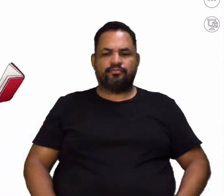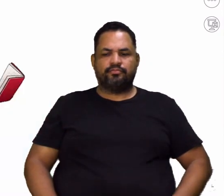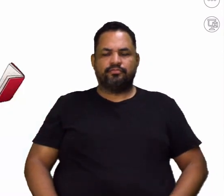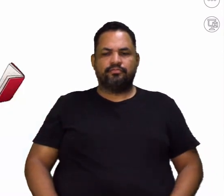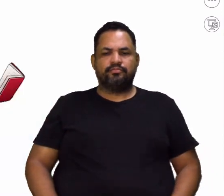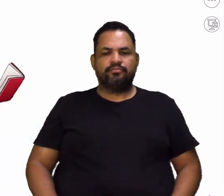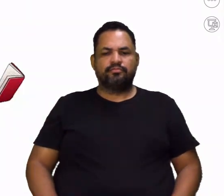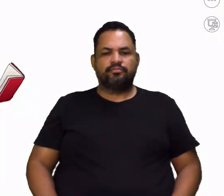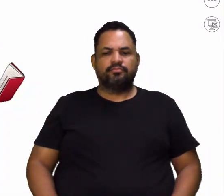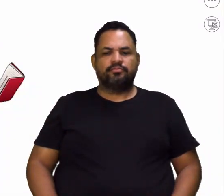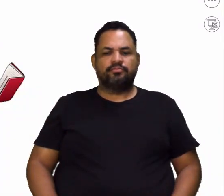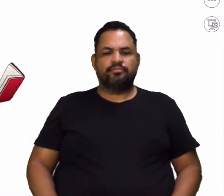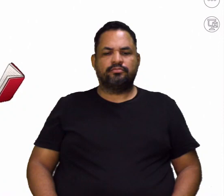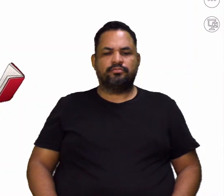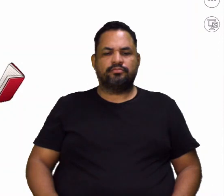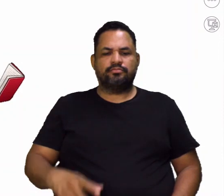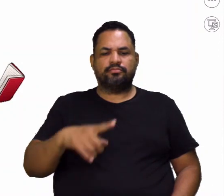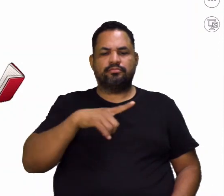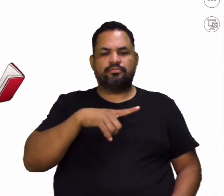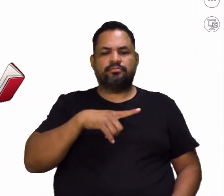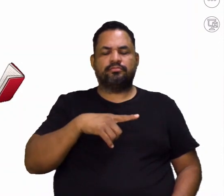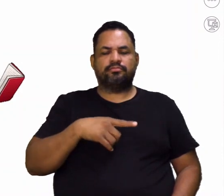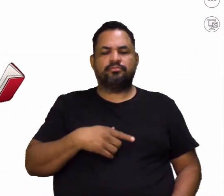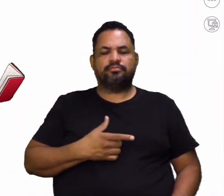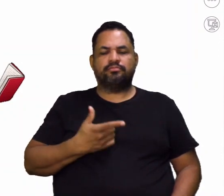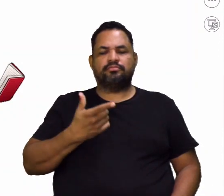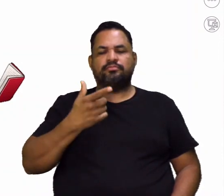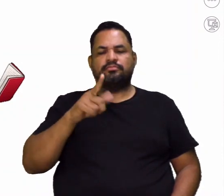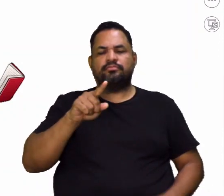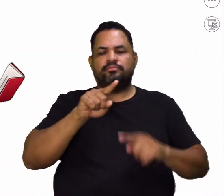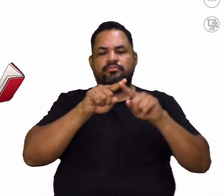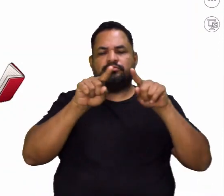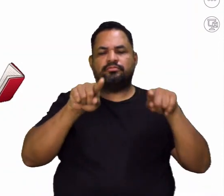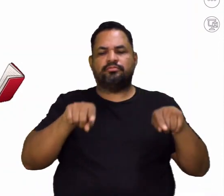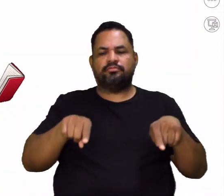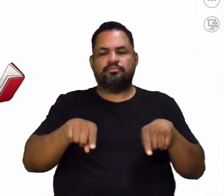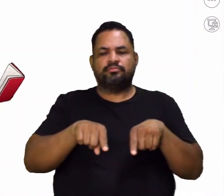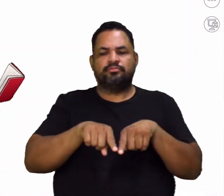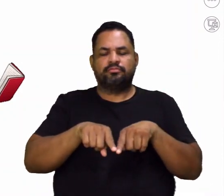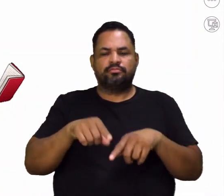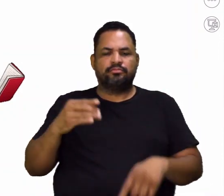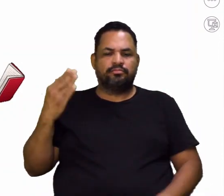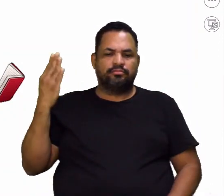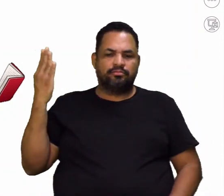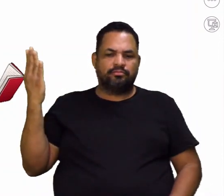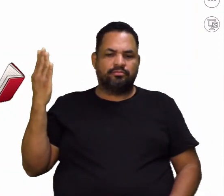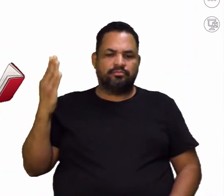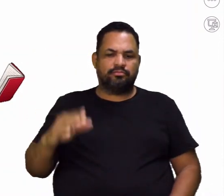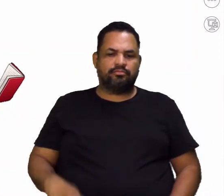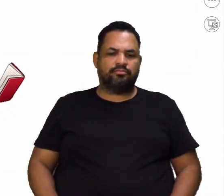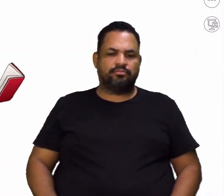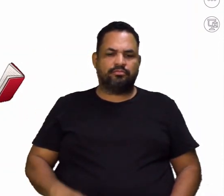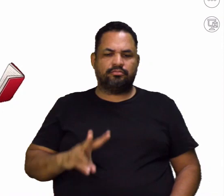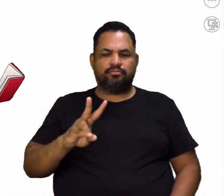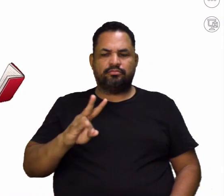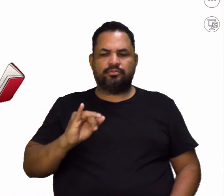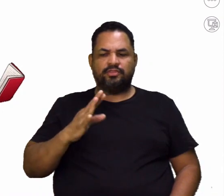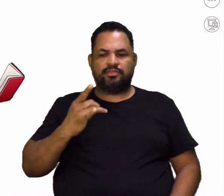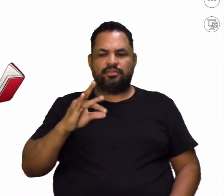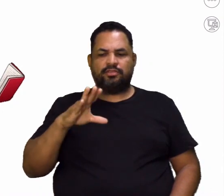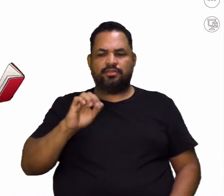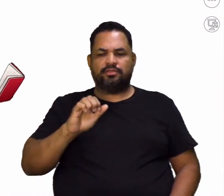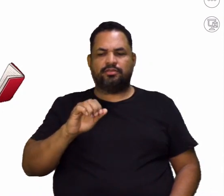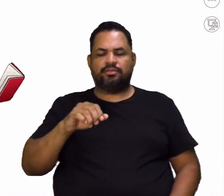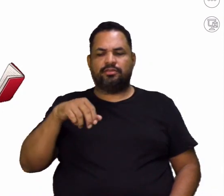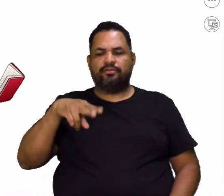mas outra obra aqui para vocês também olha aqui ó só que esse daqui é de Vicente Van Gogh